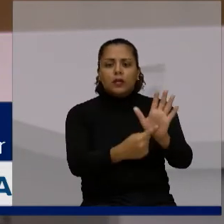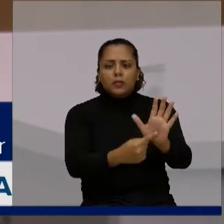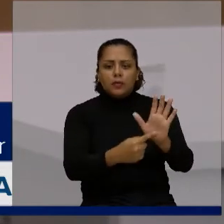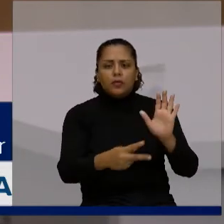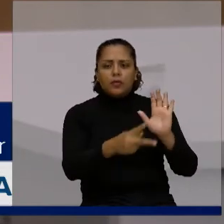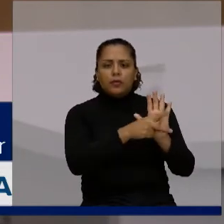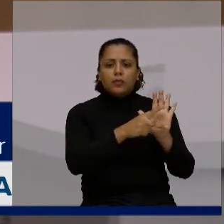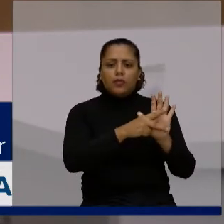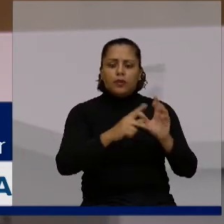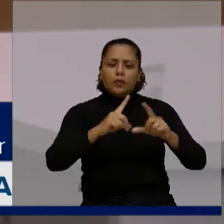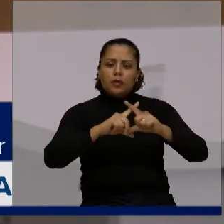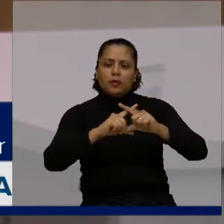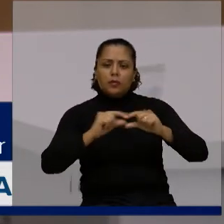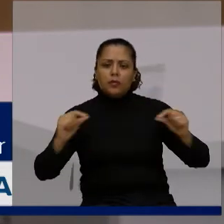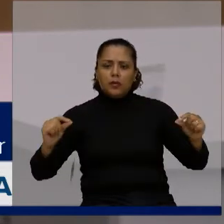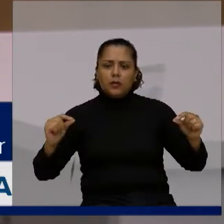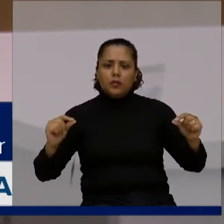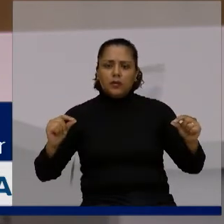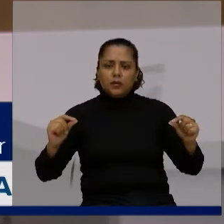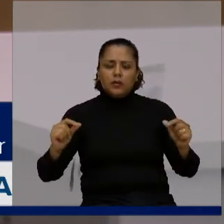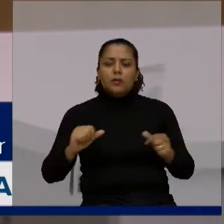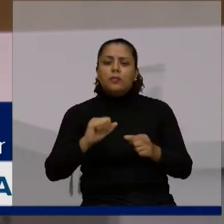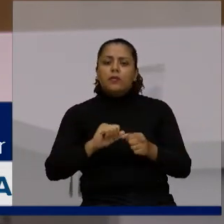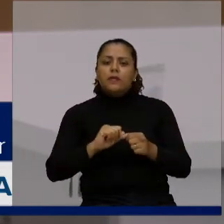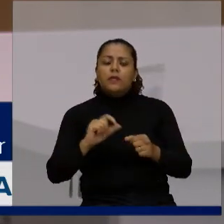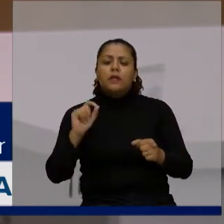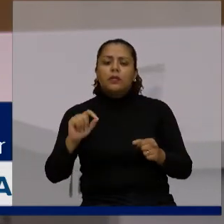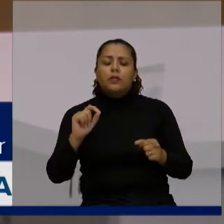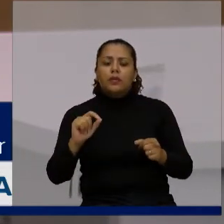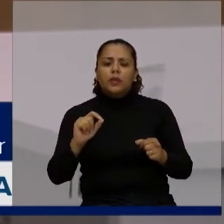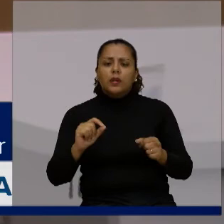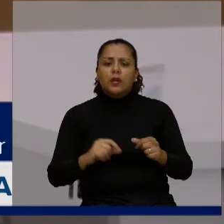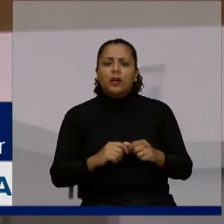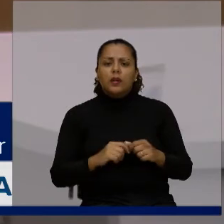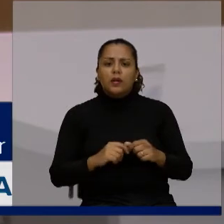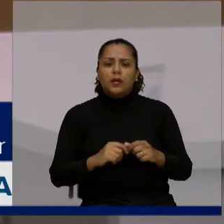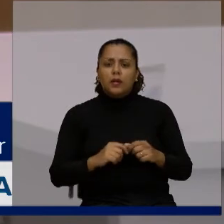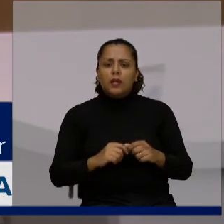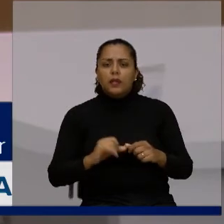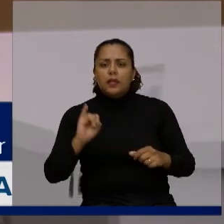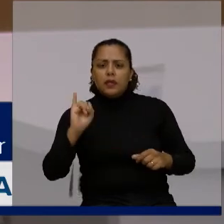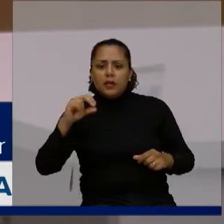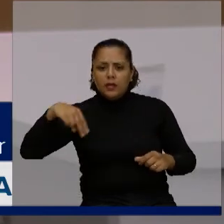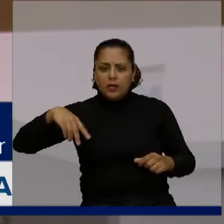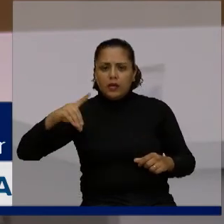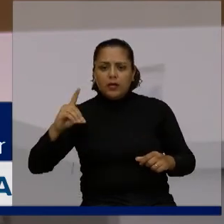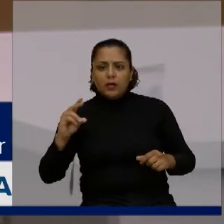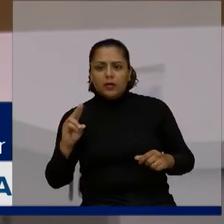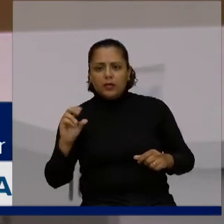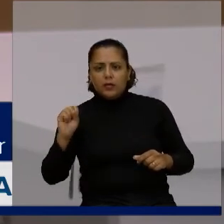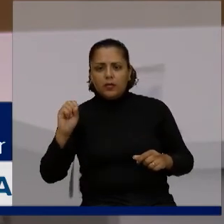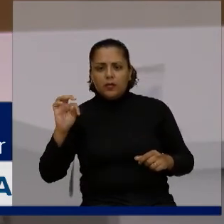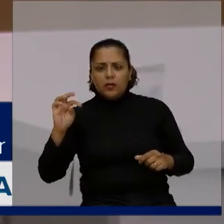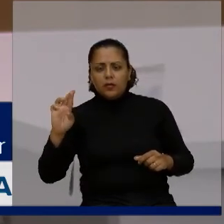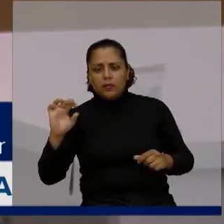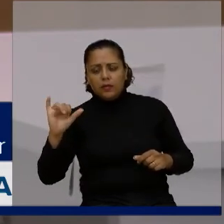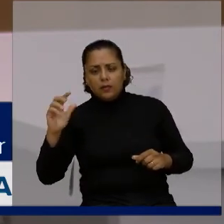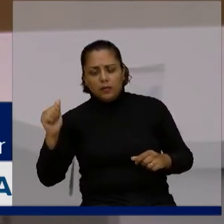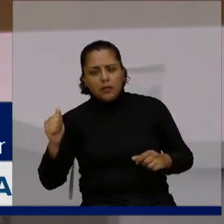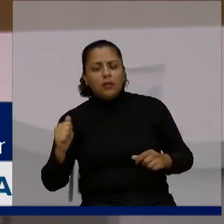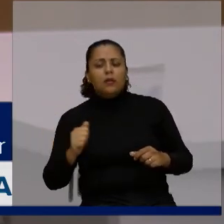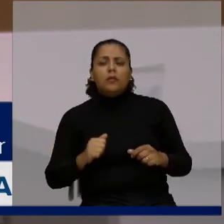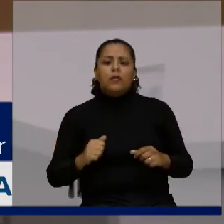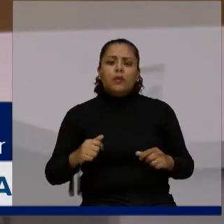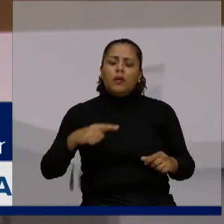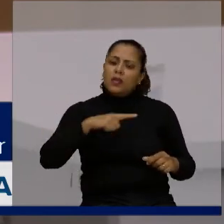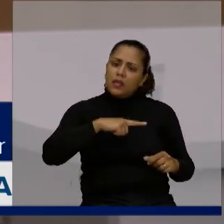Brasília para tornar o setor de representação industrial mais competitivo. A gente